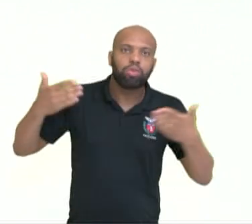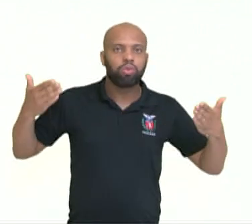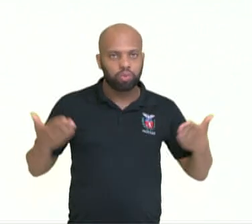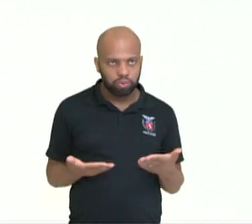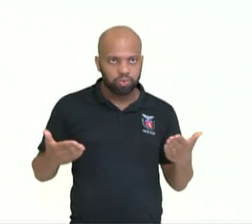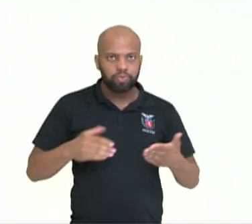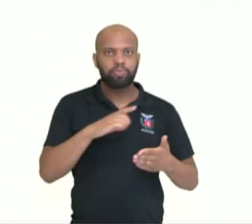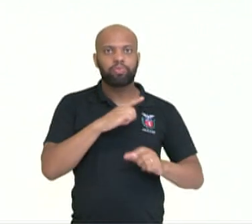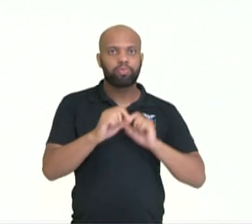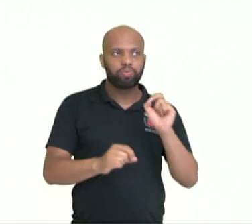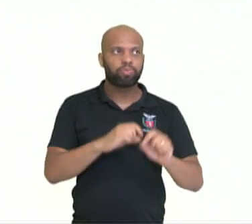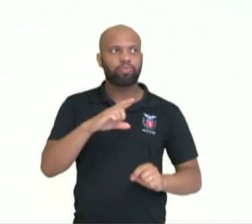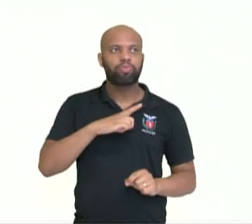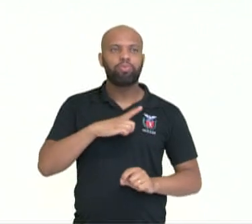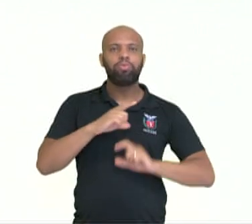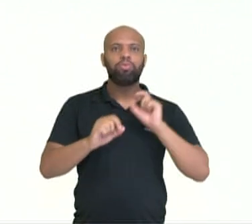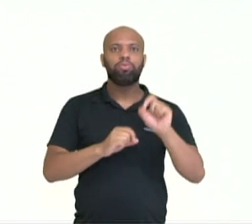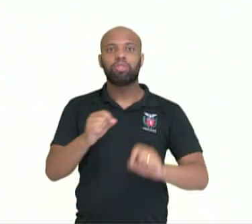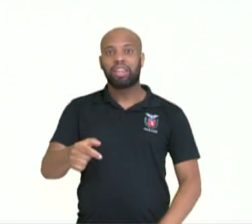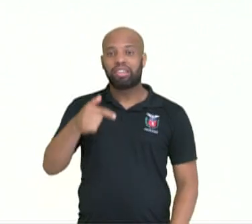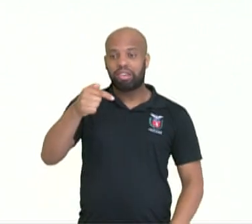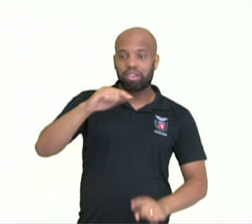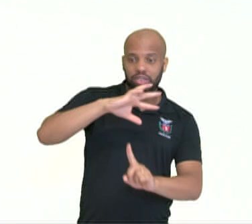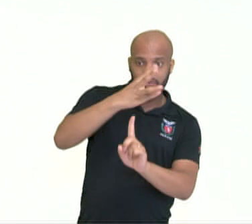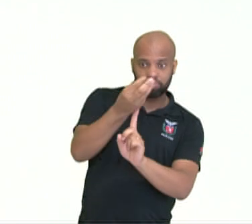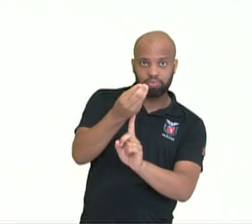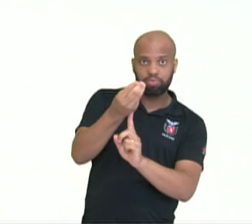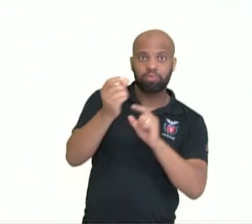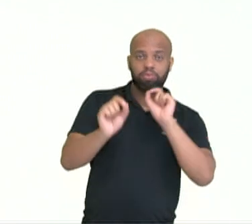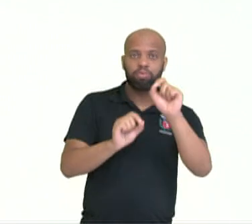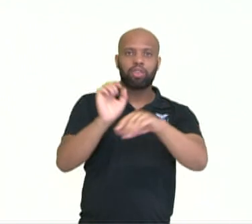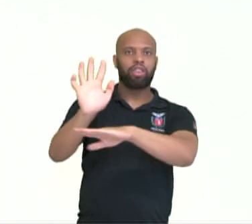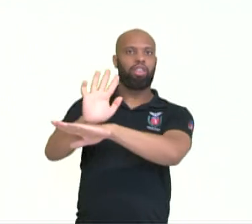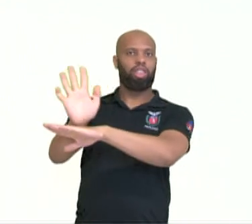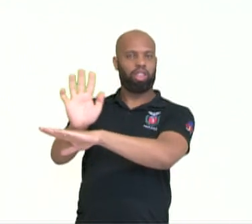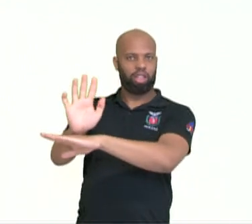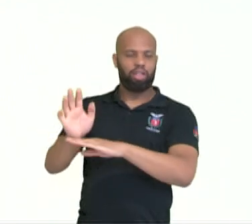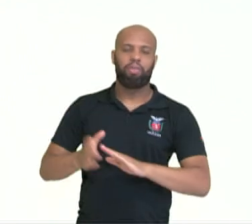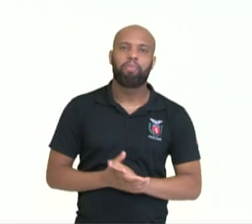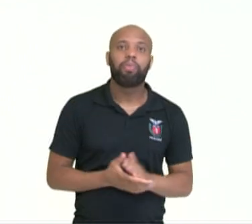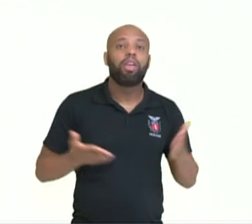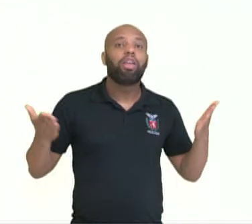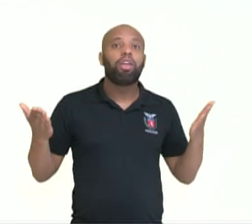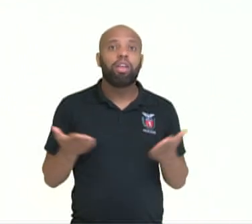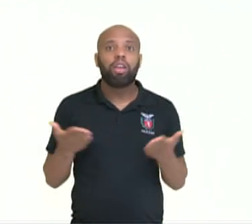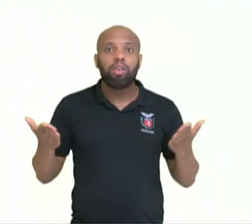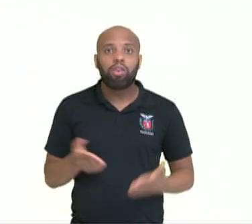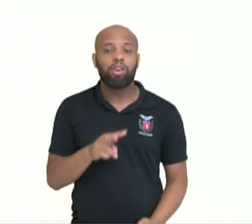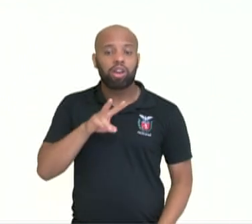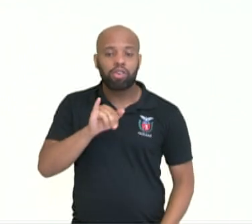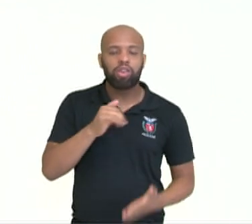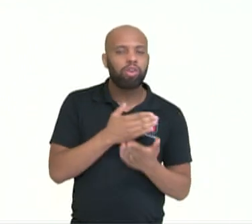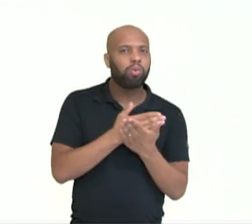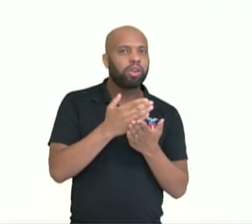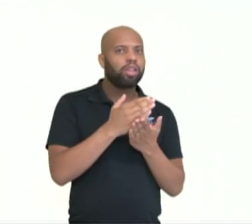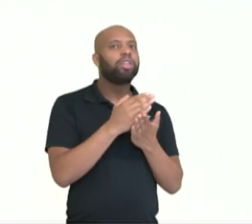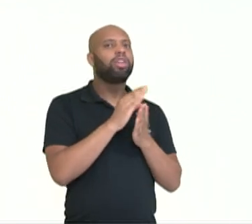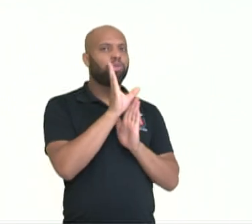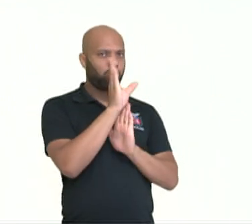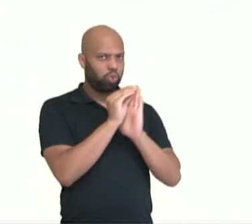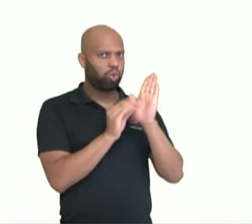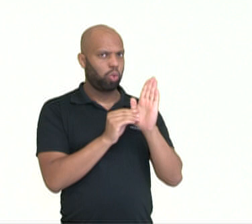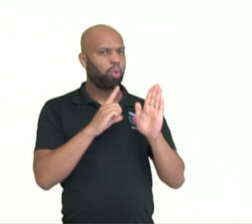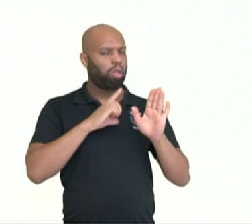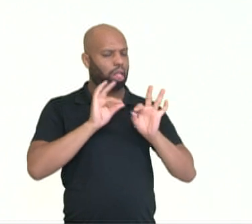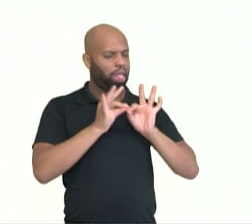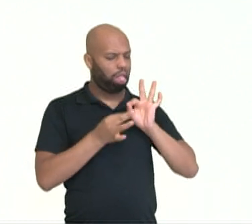famosa sétima arte, que é o cinema. Então vamos lá, pessoal, vamos começar porque o conteúdo é